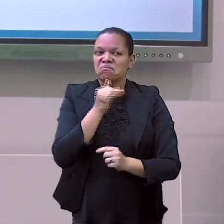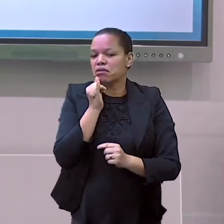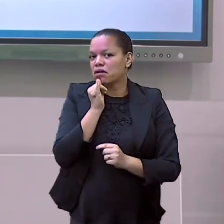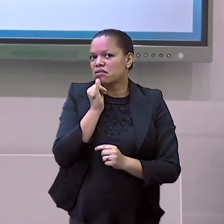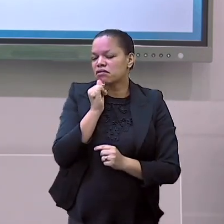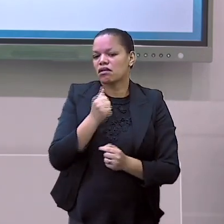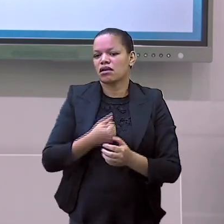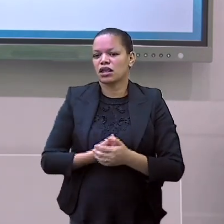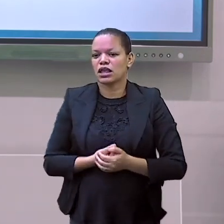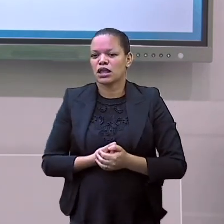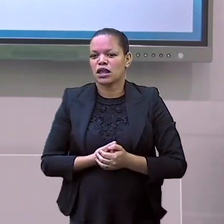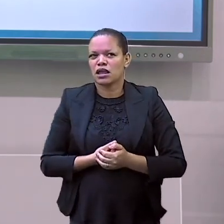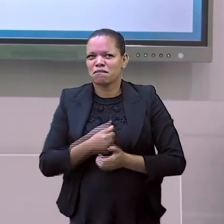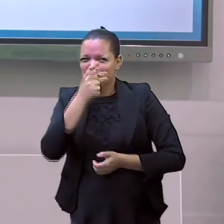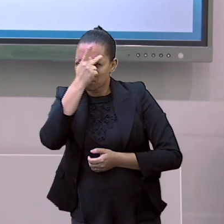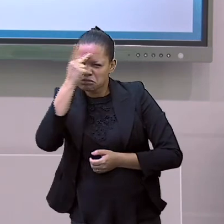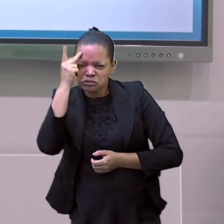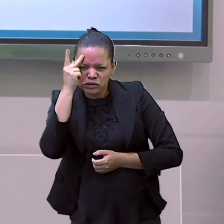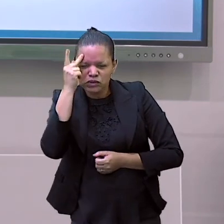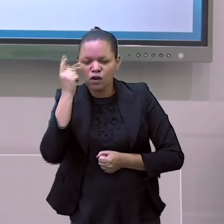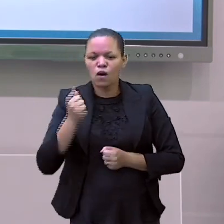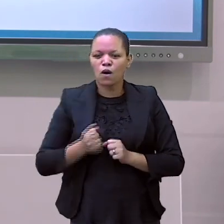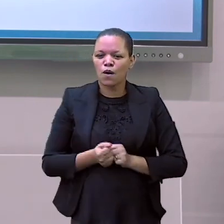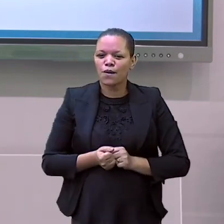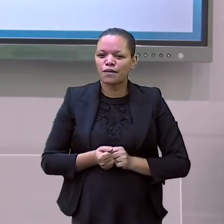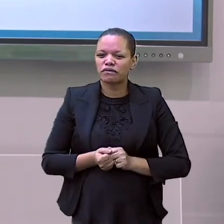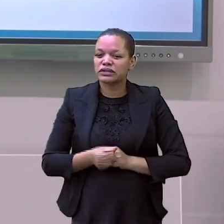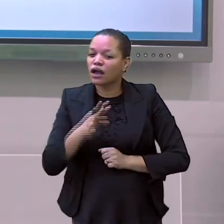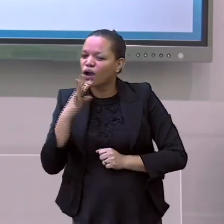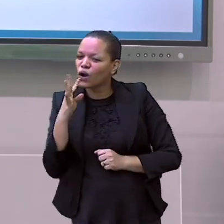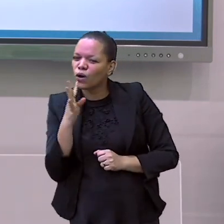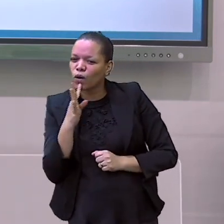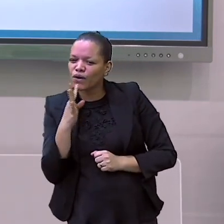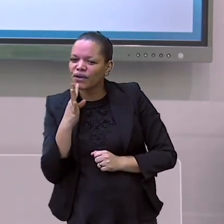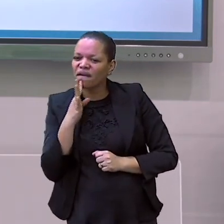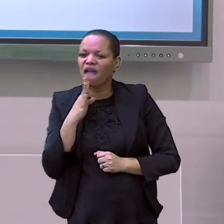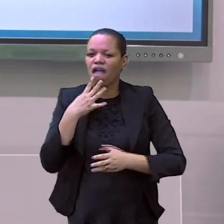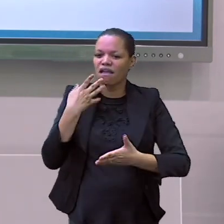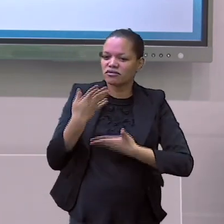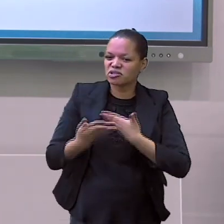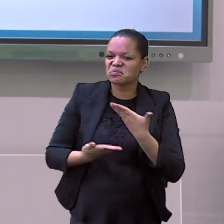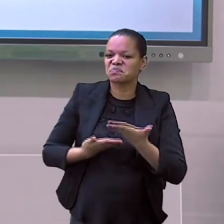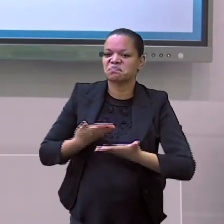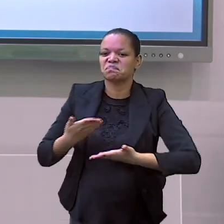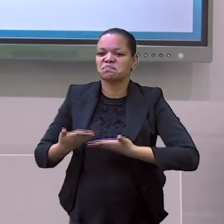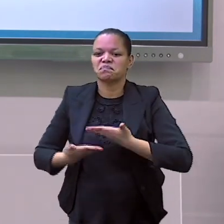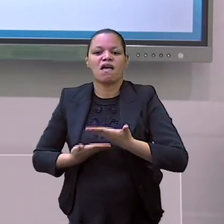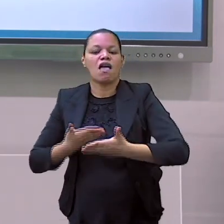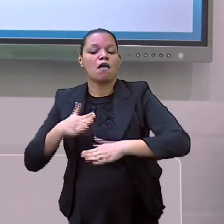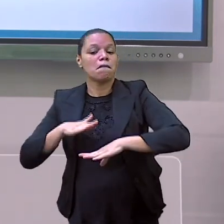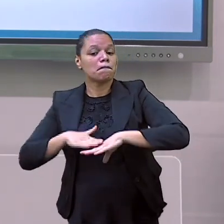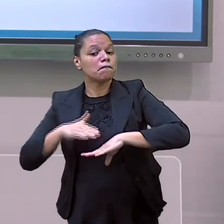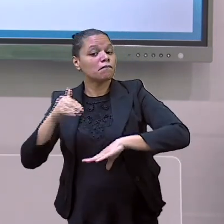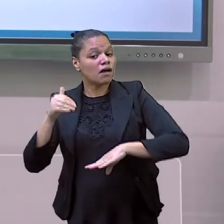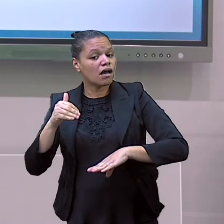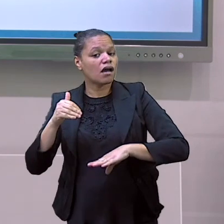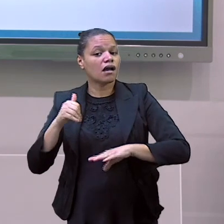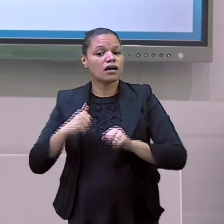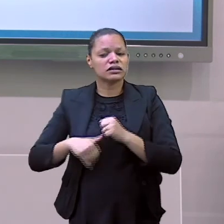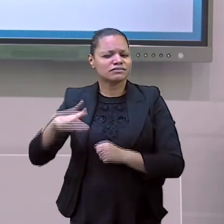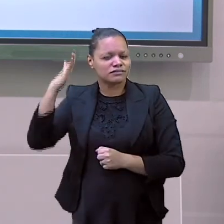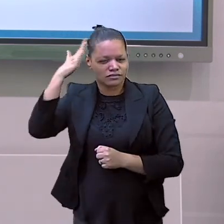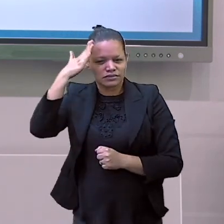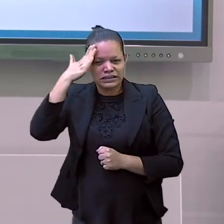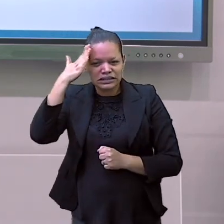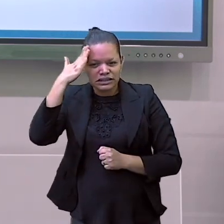afinidade, que você conviva mais com esse colega, que assim você vai conseguir saber quais são os adjetivos,